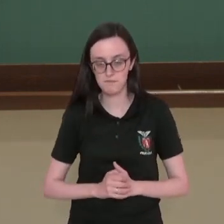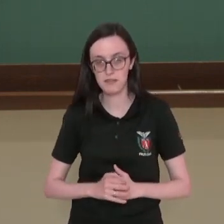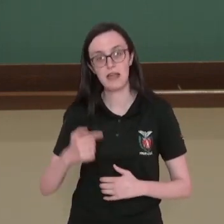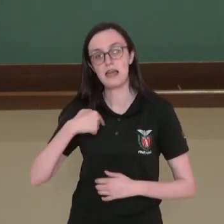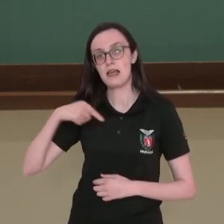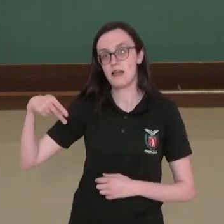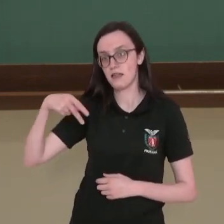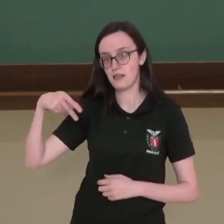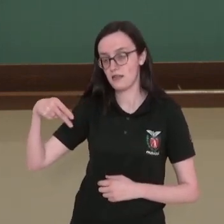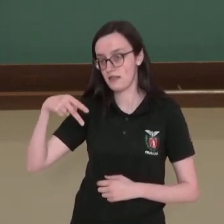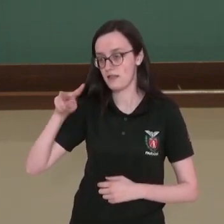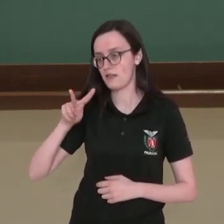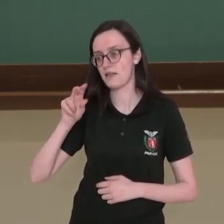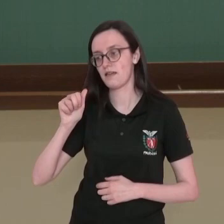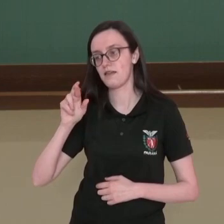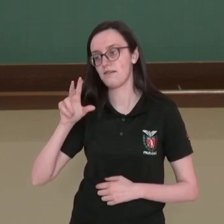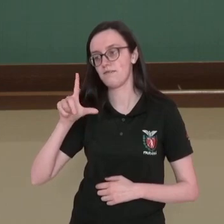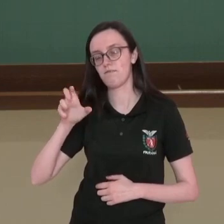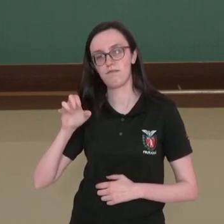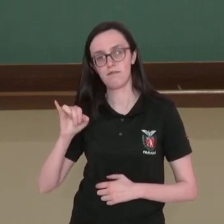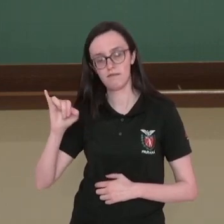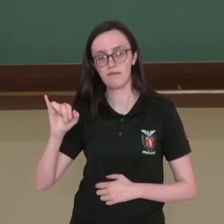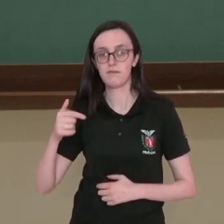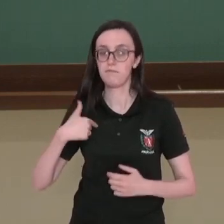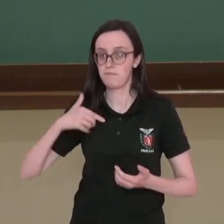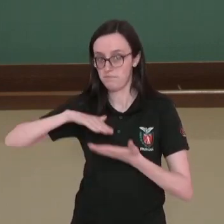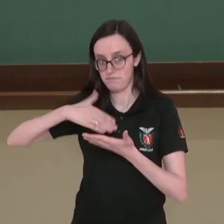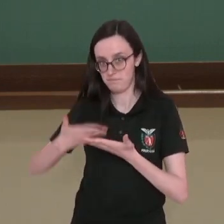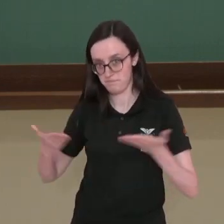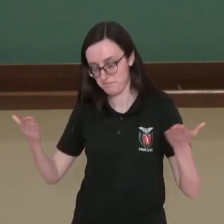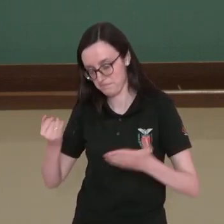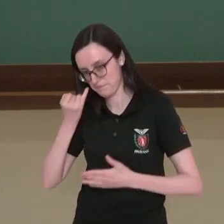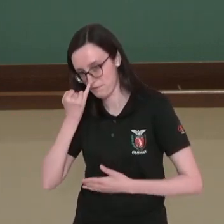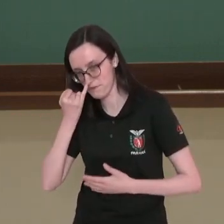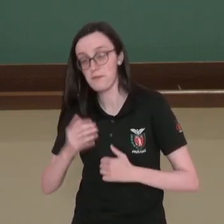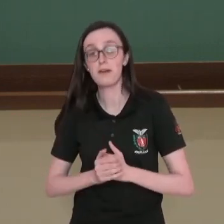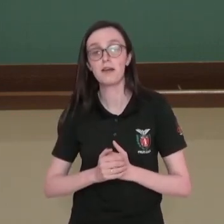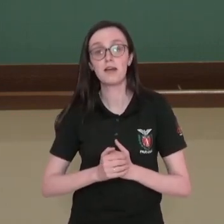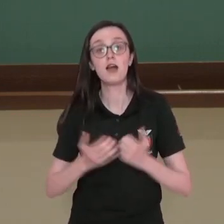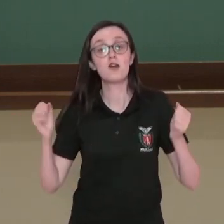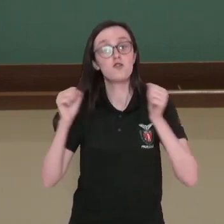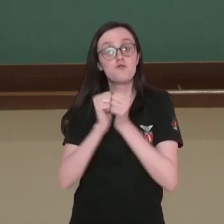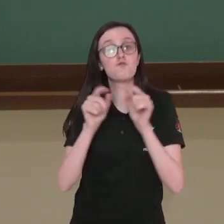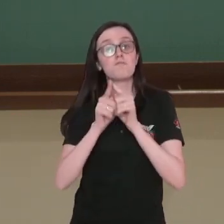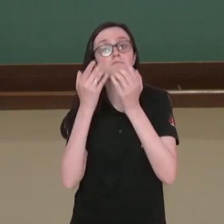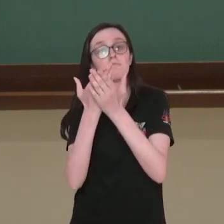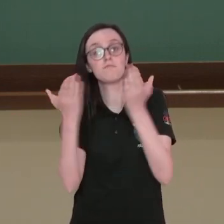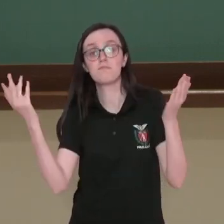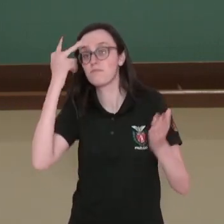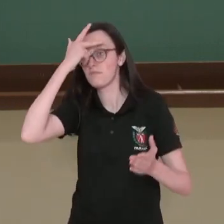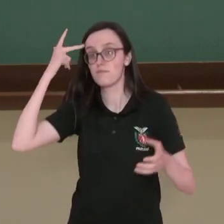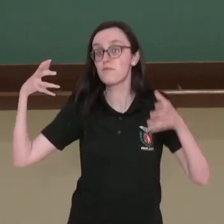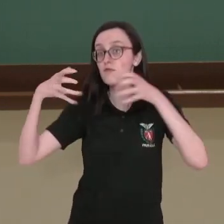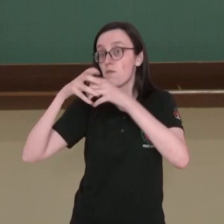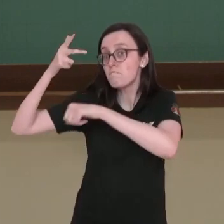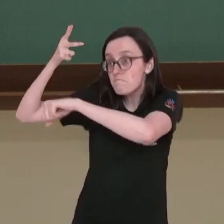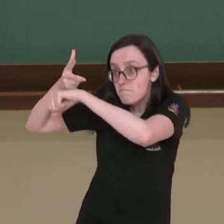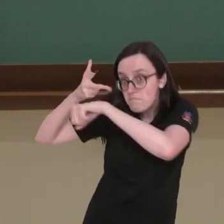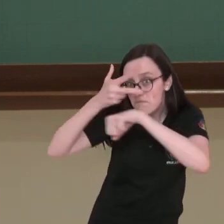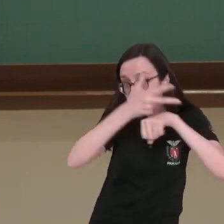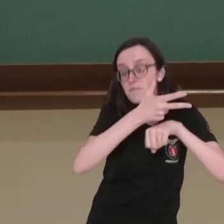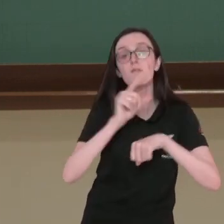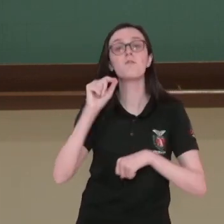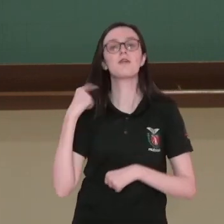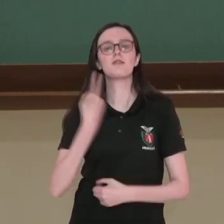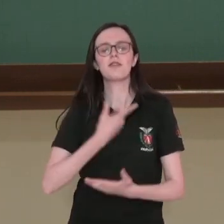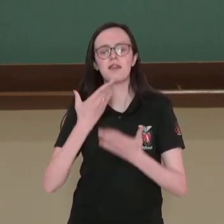sou o professor Varley e aqui nós temos a nossa intérprete, a Joana, e juntamente com a galera, uma turma do estúdio, nós vamos fazer